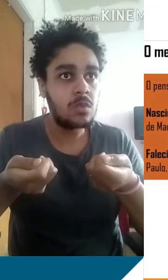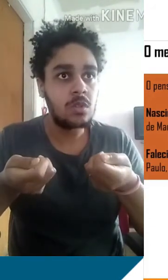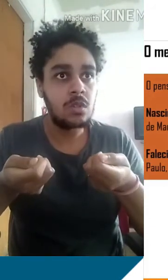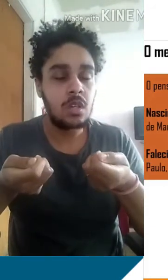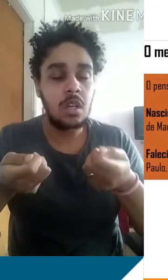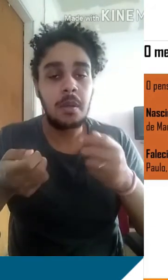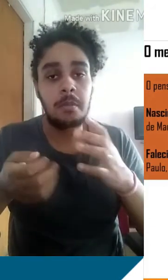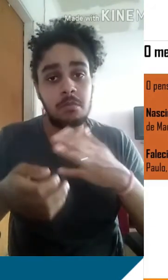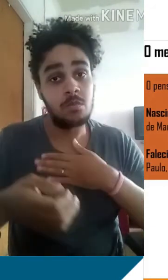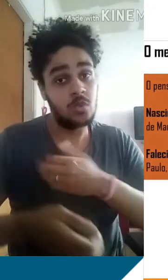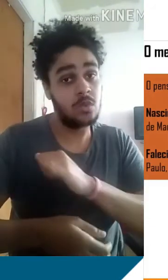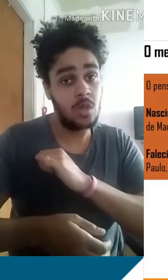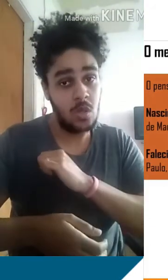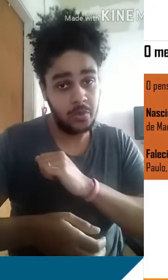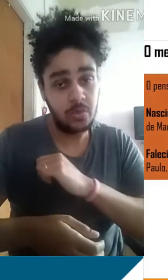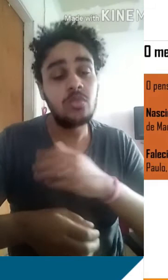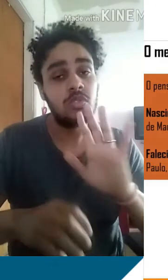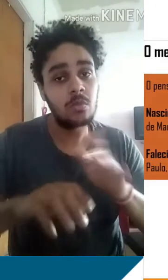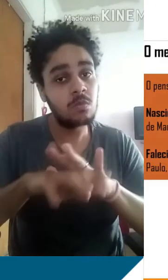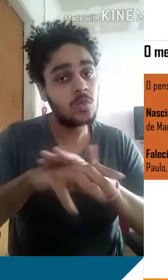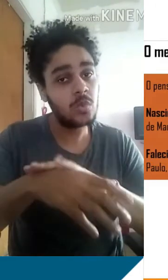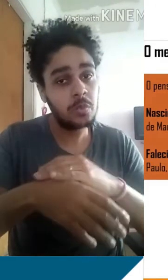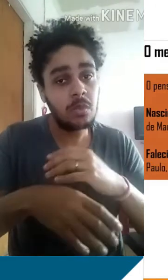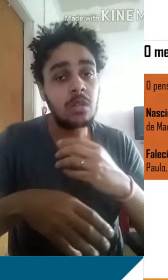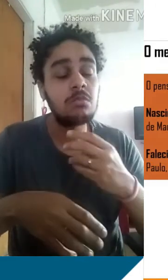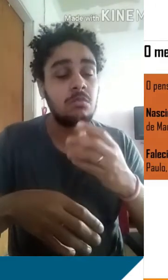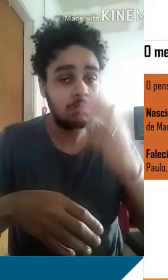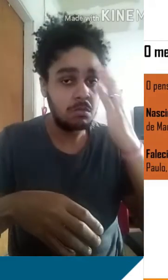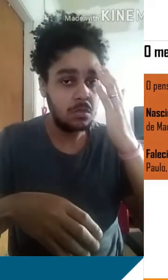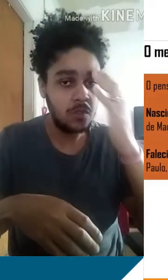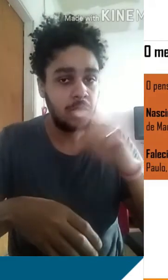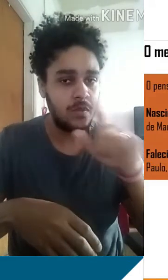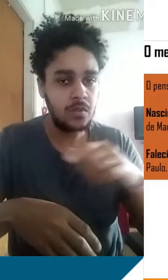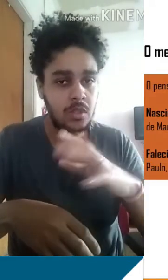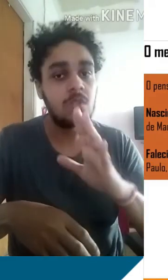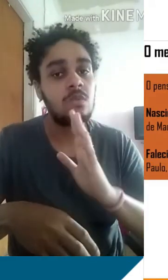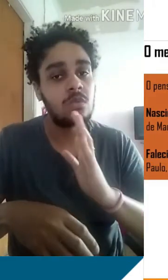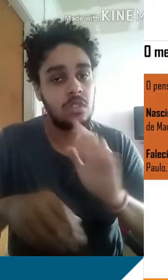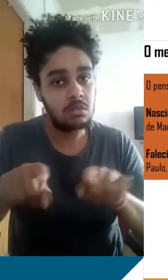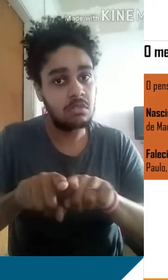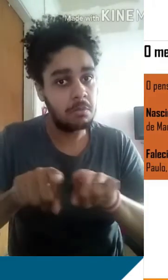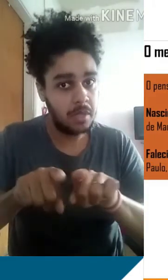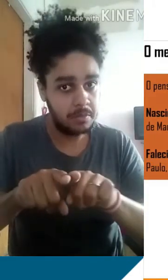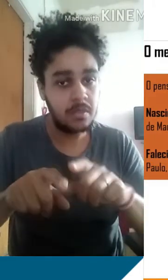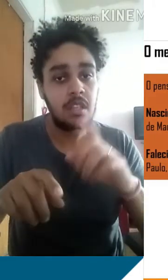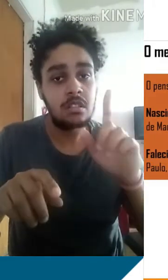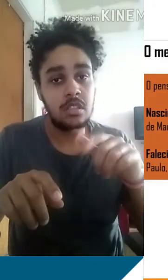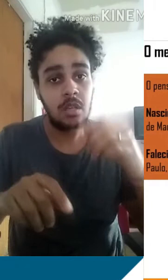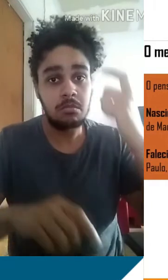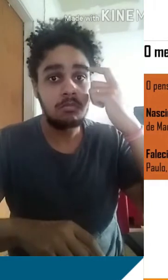imagino que já conheçam, um dos maiores pensadores brasileiros, que é o Milton Santos, que desenvolve essa prerrogativa no meio técnico, científico e